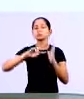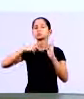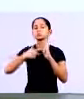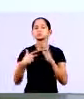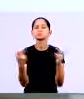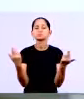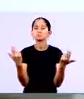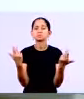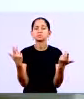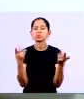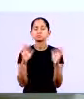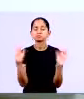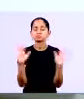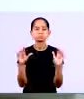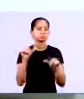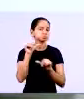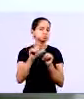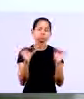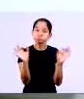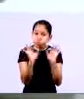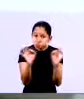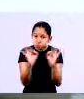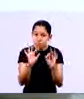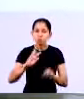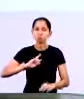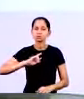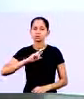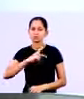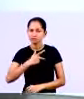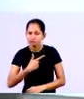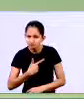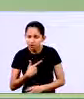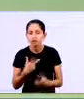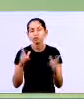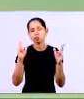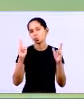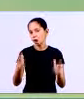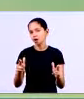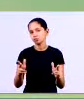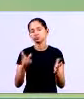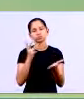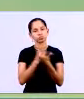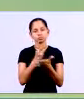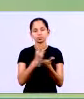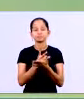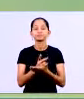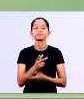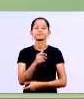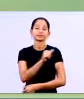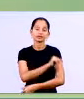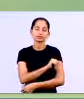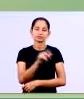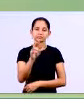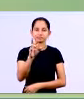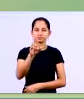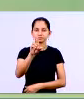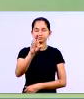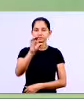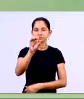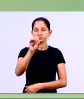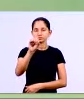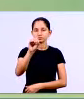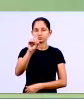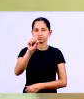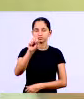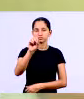das palavras. Não mudou. Tem essas duas formas de acentuação. A aluna Rosiane, de Cerejeiras,